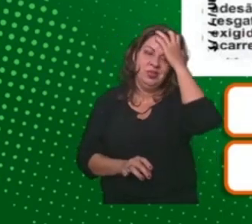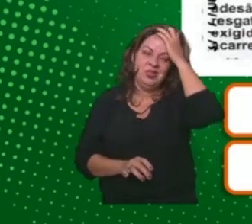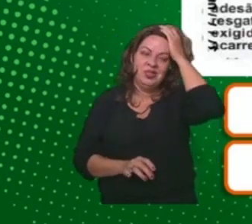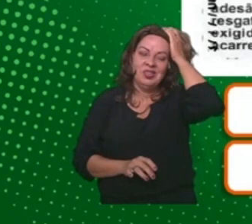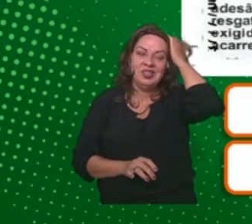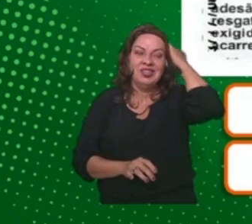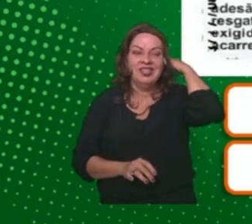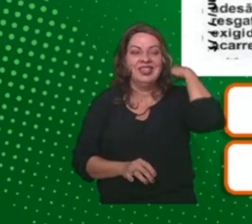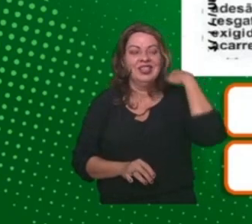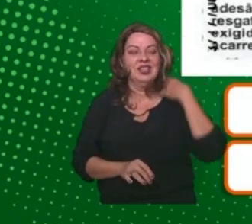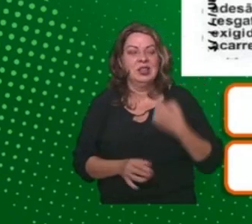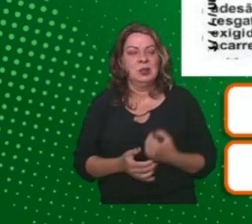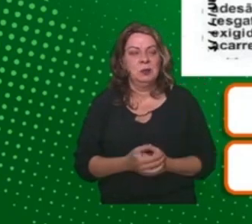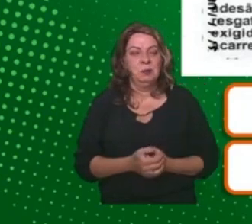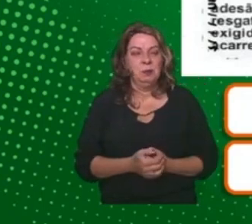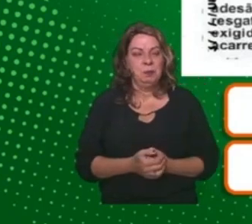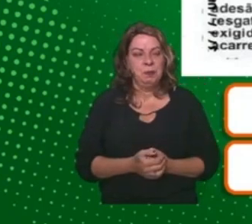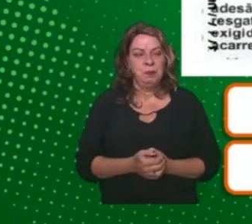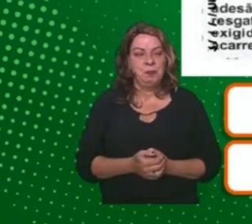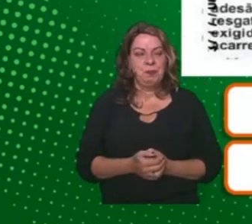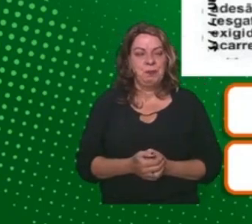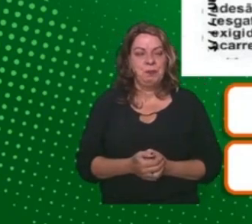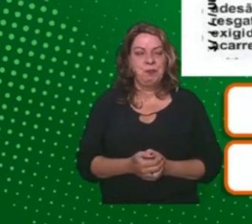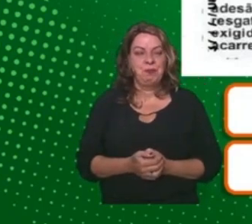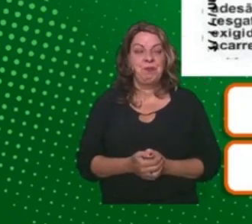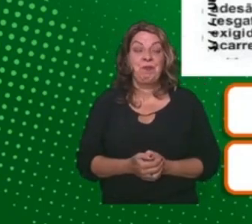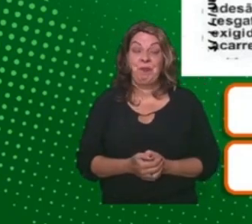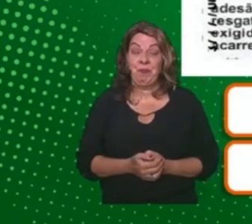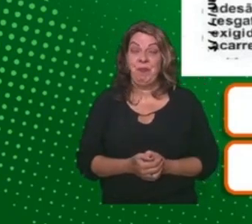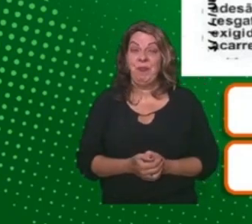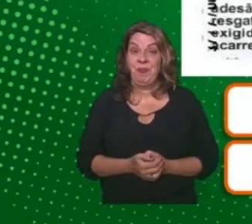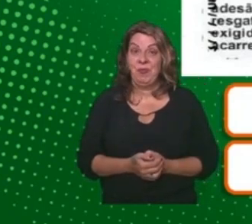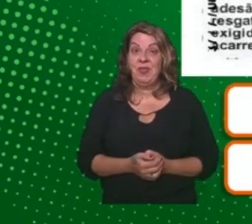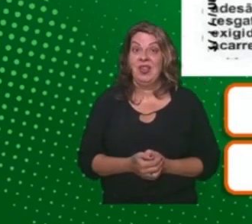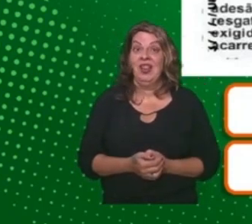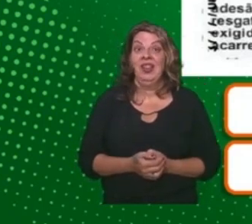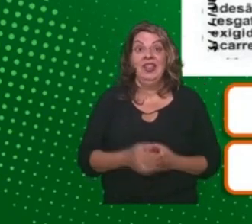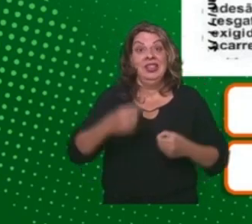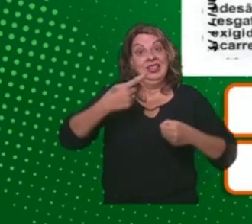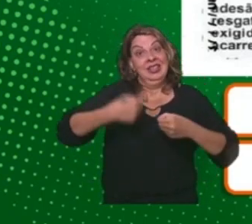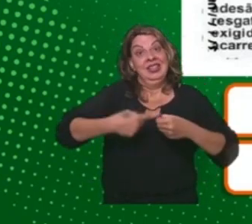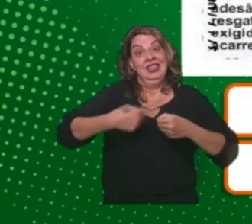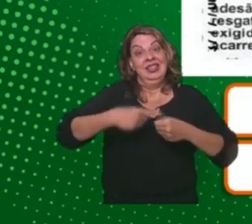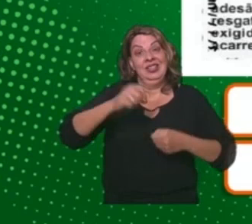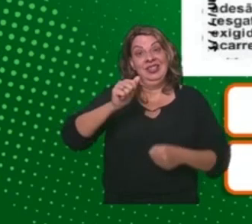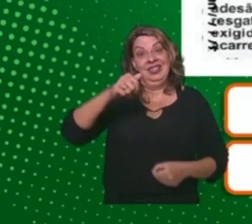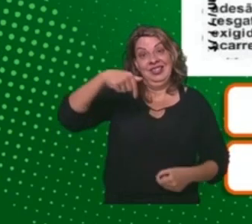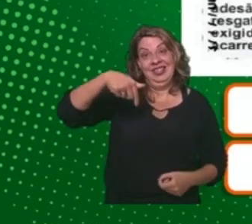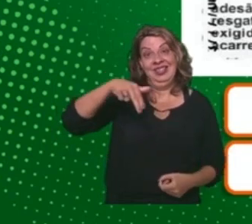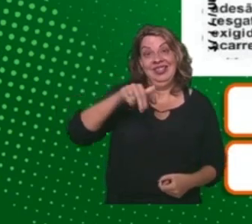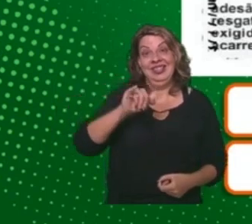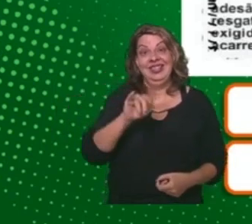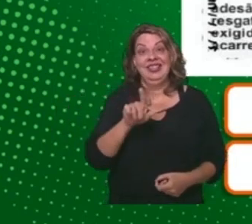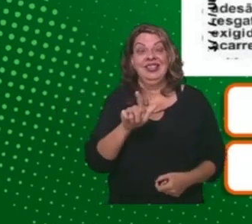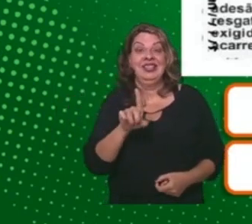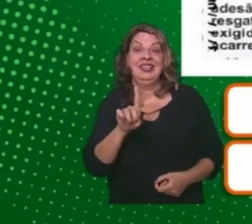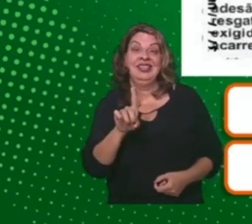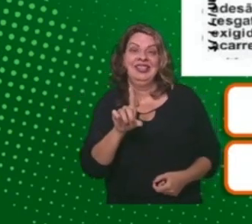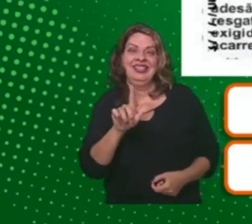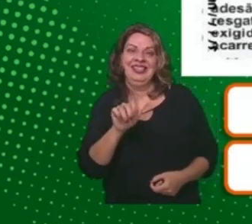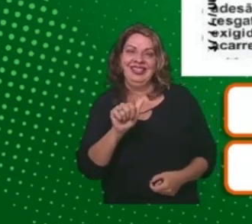Amigo. Agora presta atenção, porque ó, vai pra aqui da Ban esse primeiro prêmio.